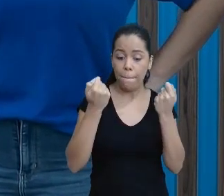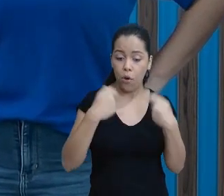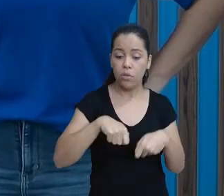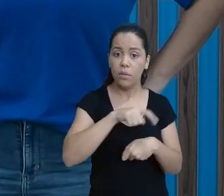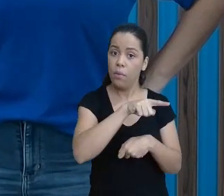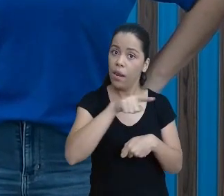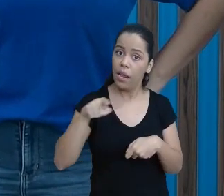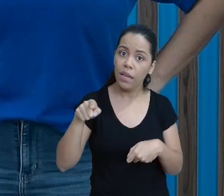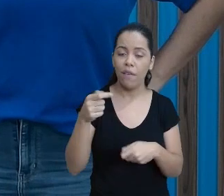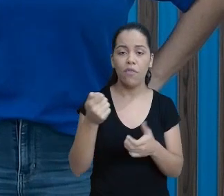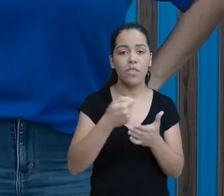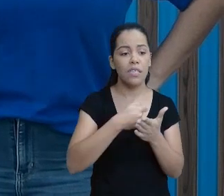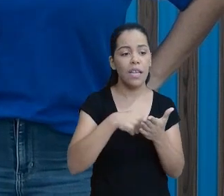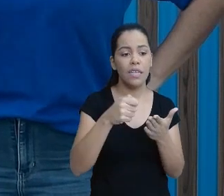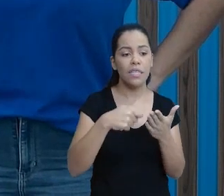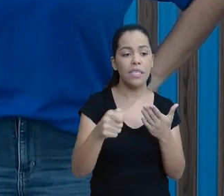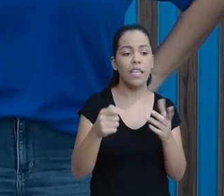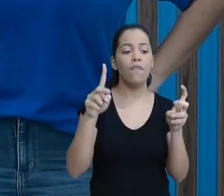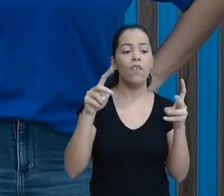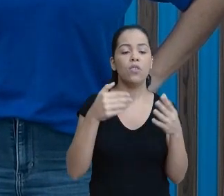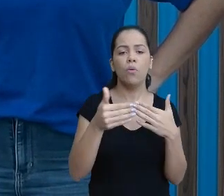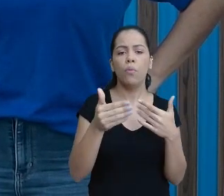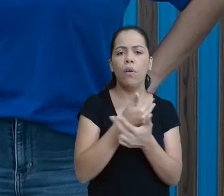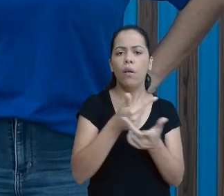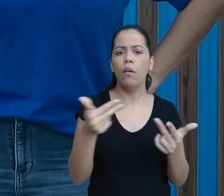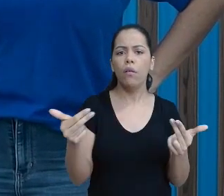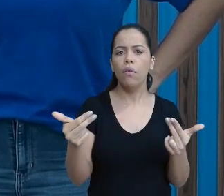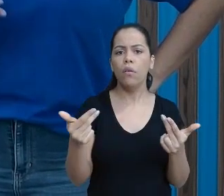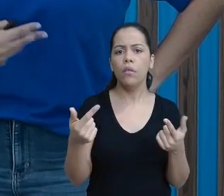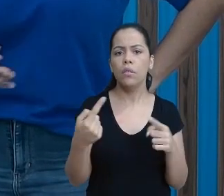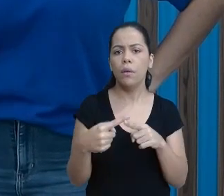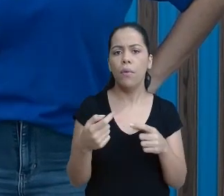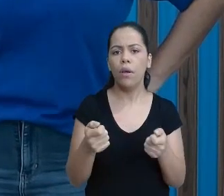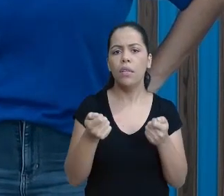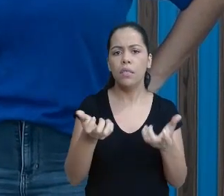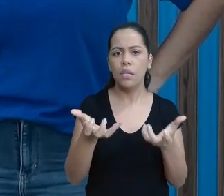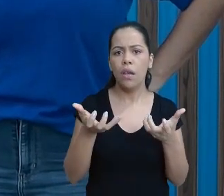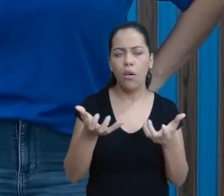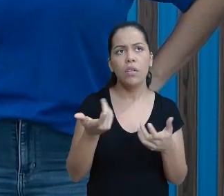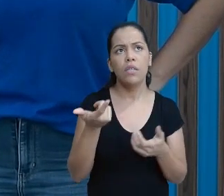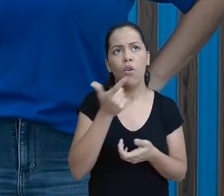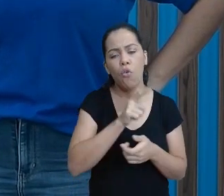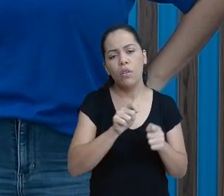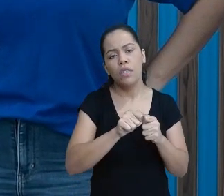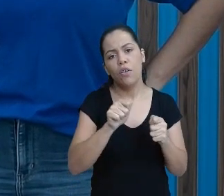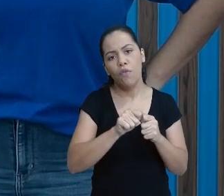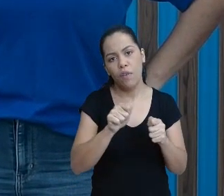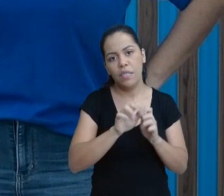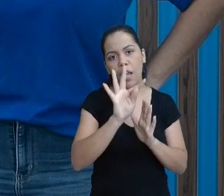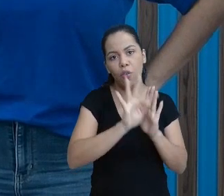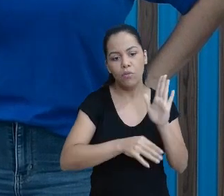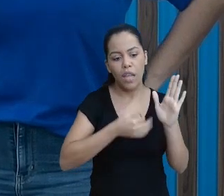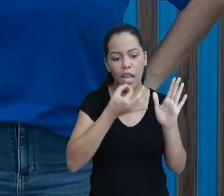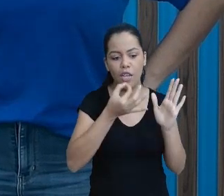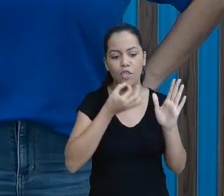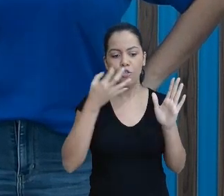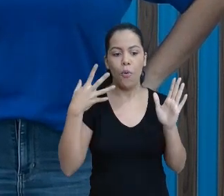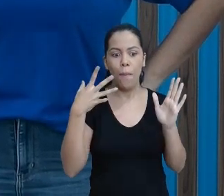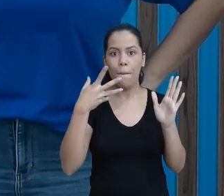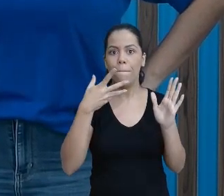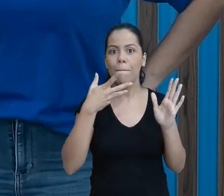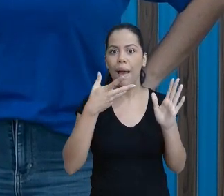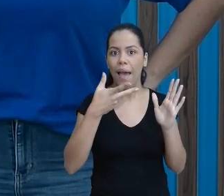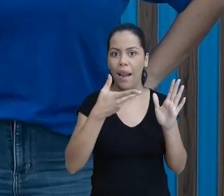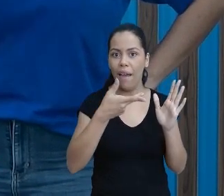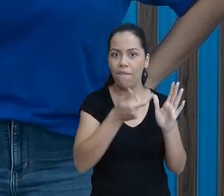consigo construir uma resenha acadêmica brilhante, eu circulo bem na academia, eu circulo bem na